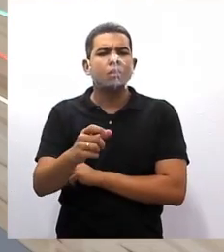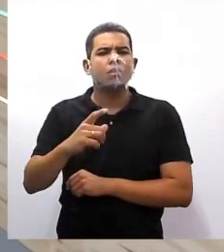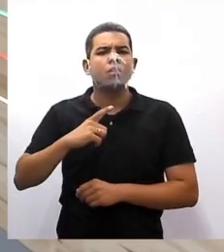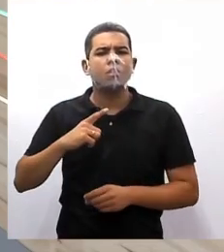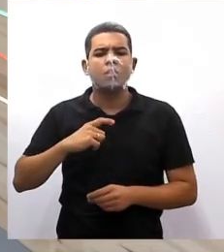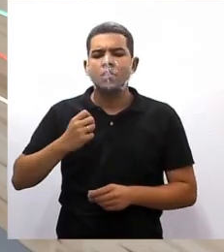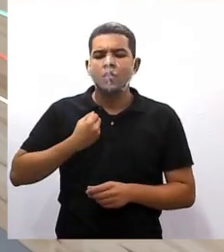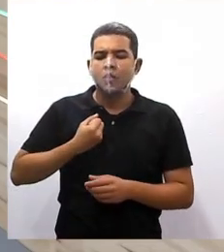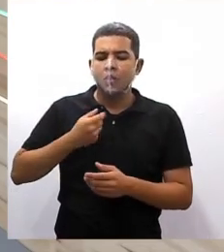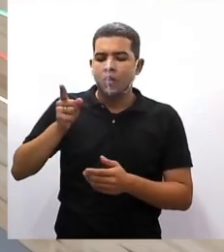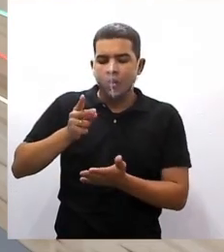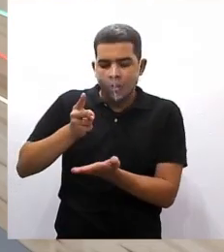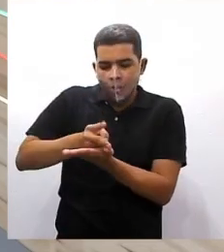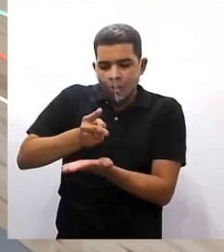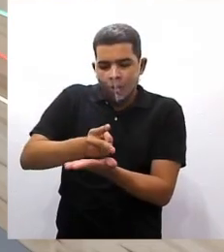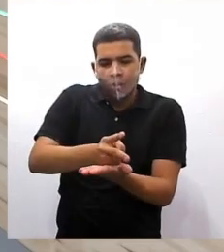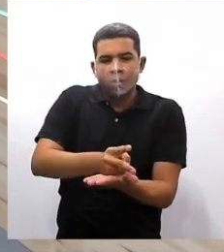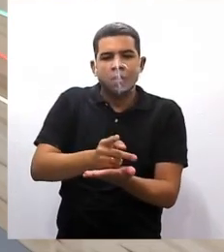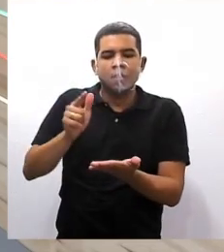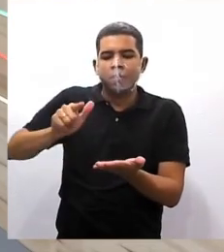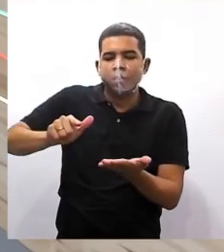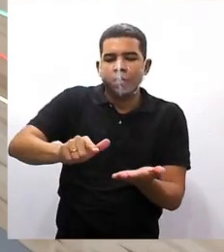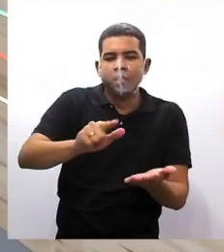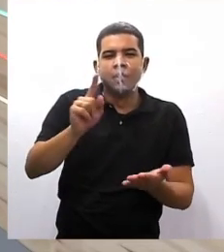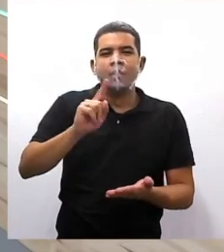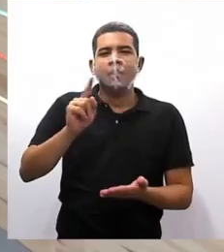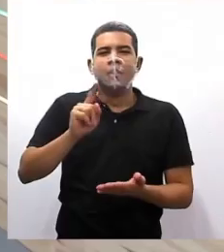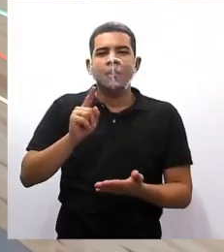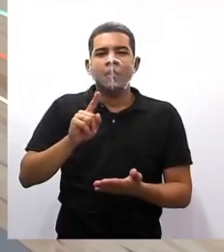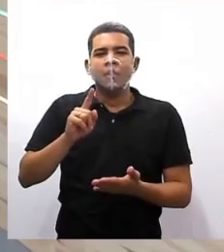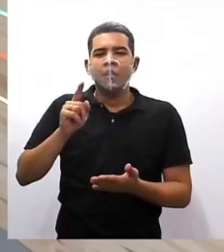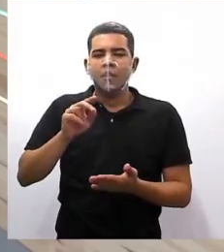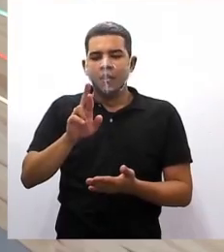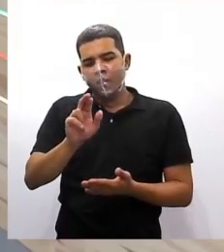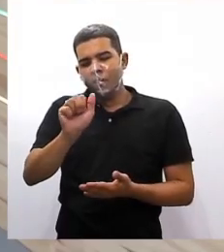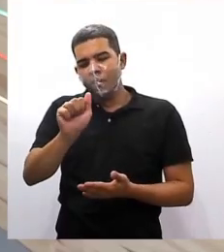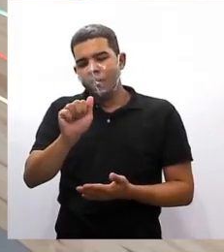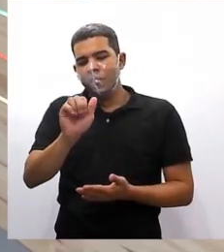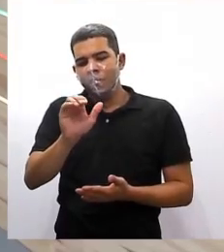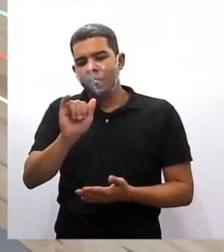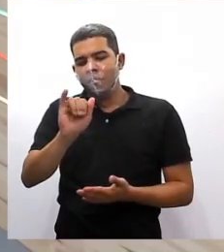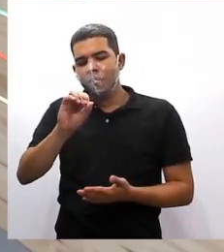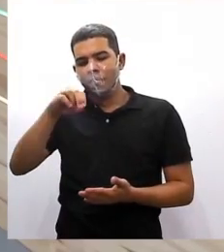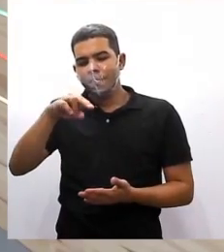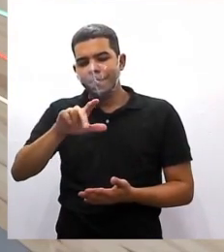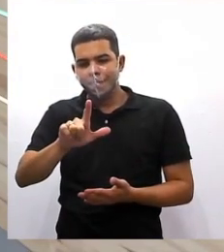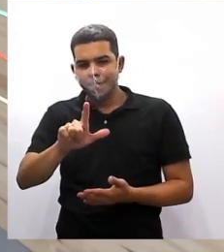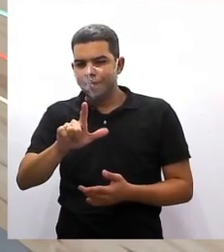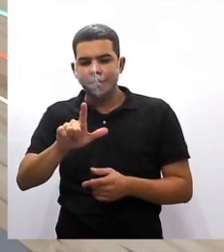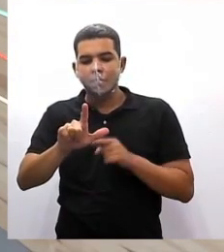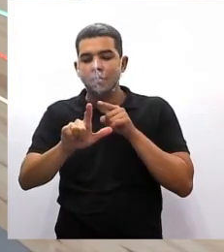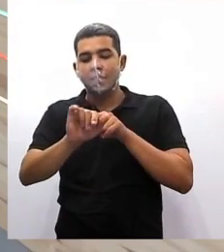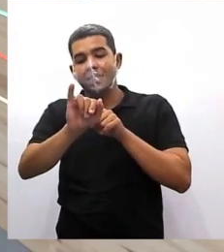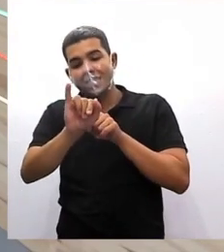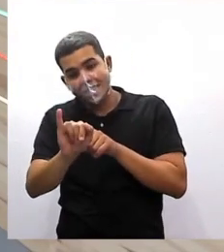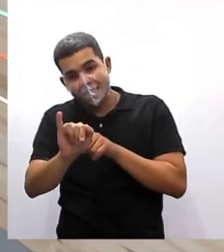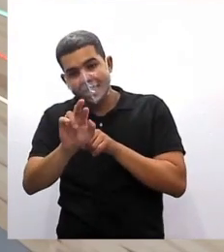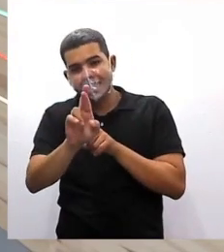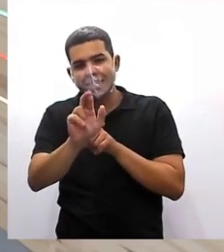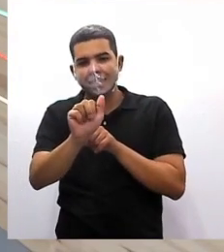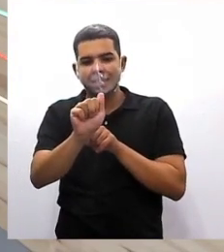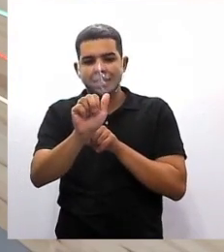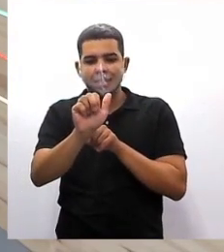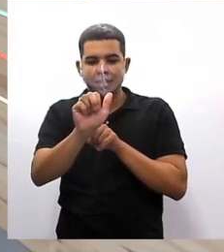não se repete. Já não é número racional. Então, a gente vai ver futuramente que é o número irracional. Mas os